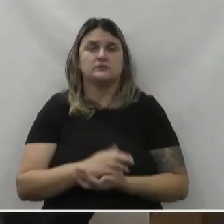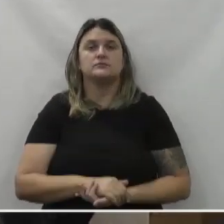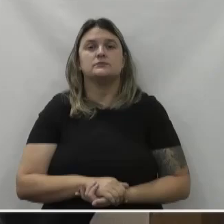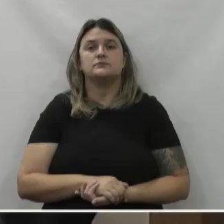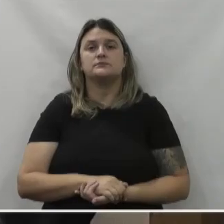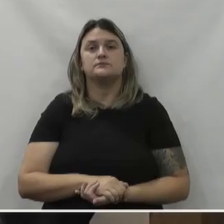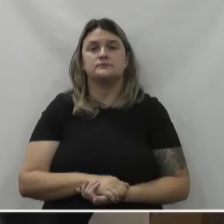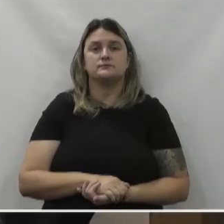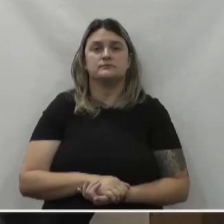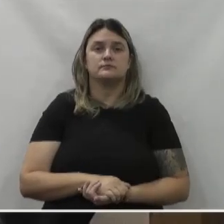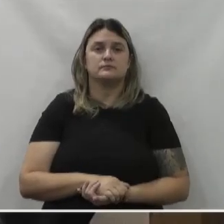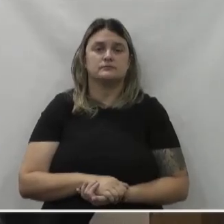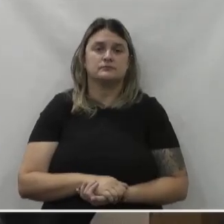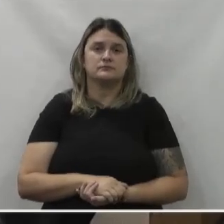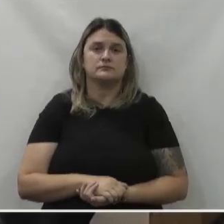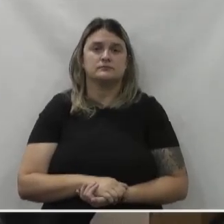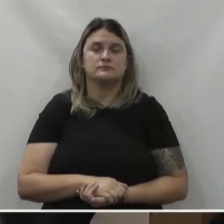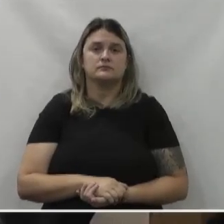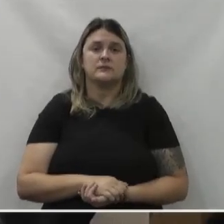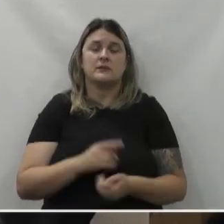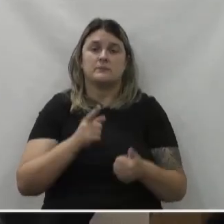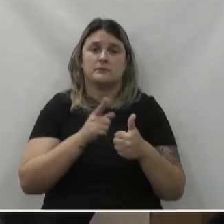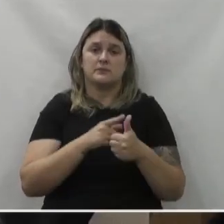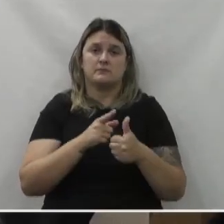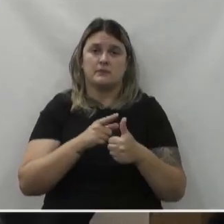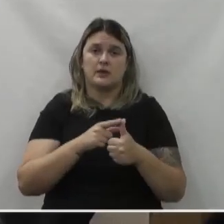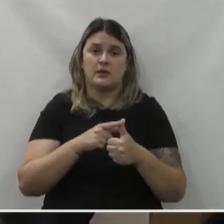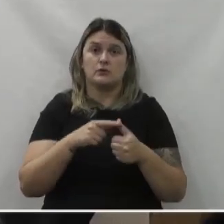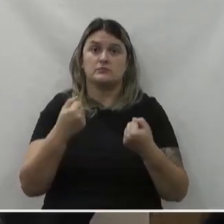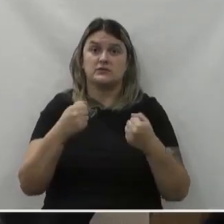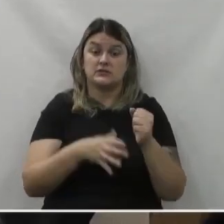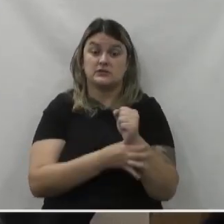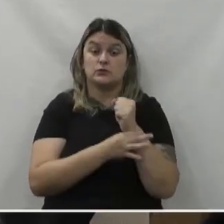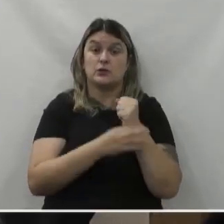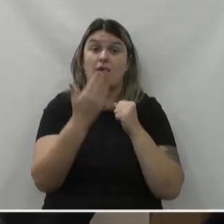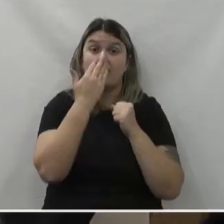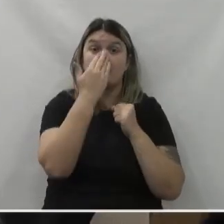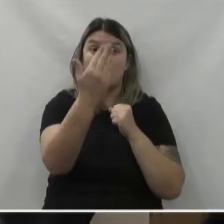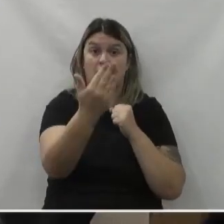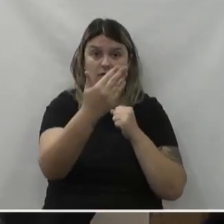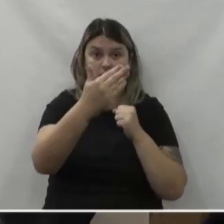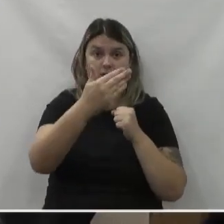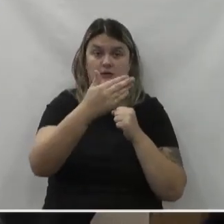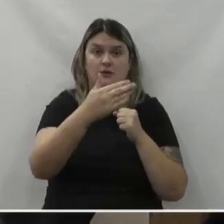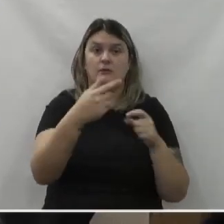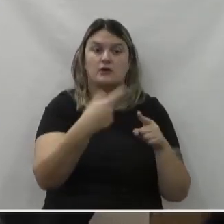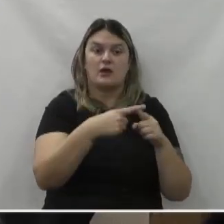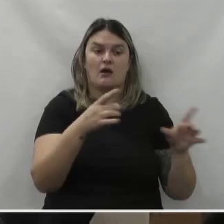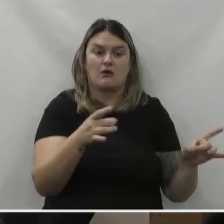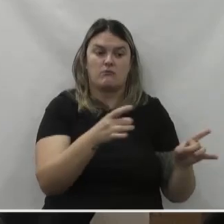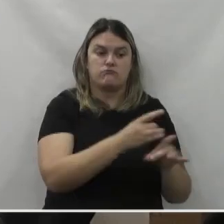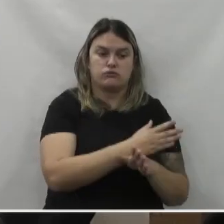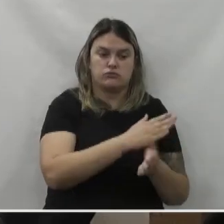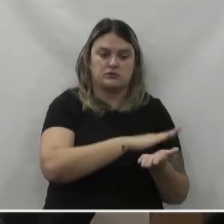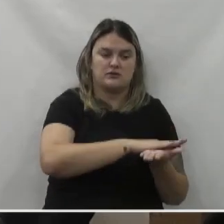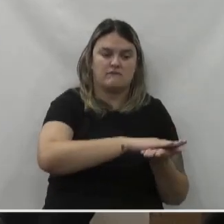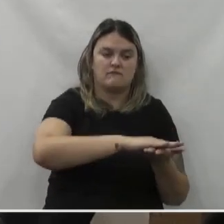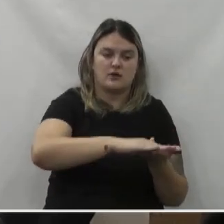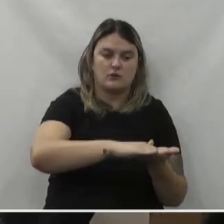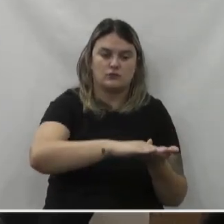estruturas essenciais. A primeira delas é as lombadas, ali, onde termina o asfalto e começa a estrada de